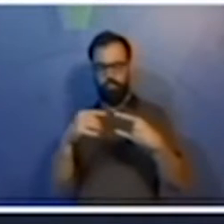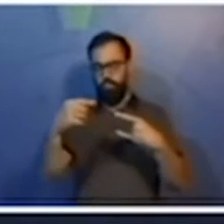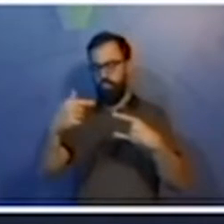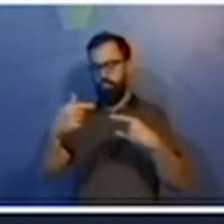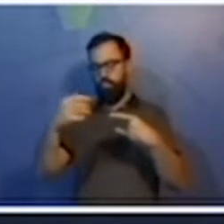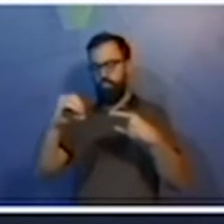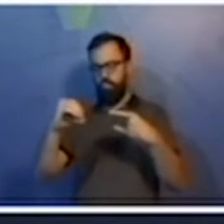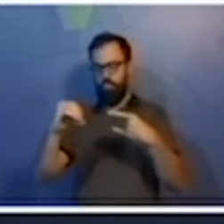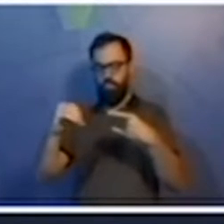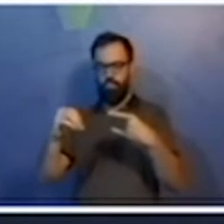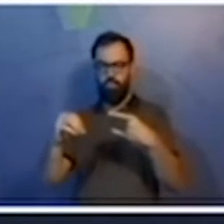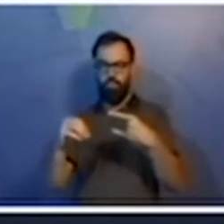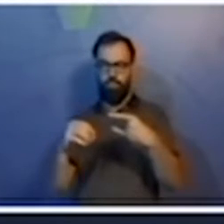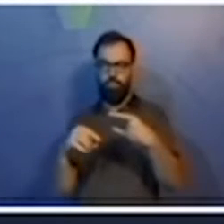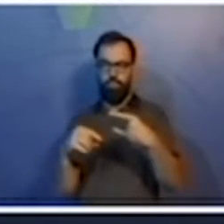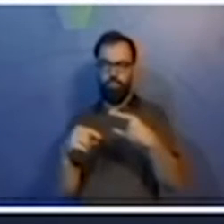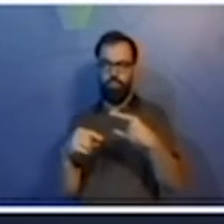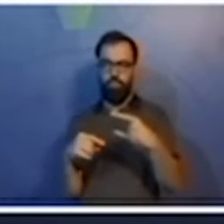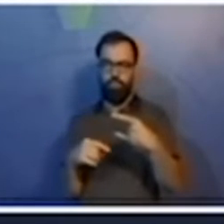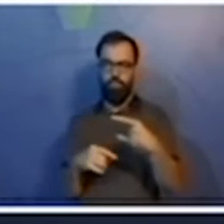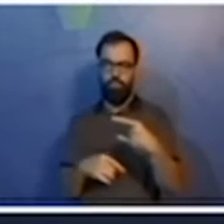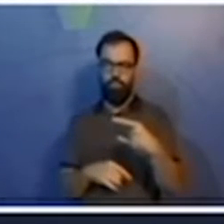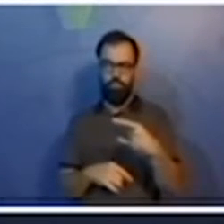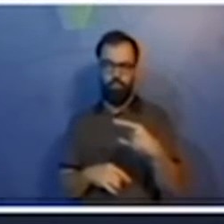70 graus e